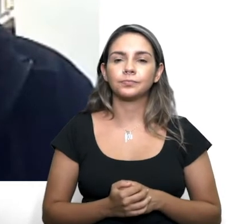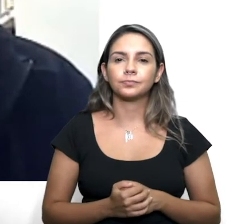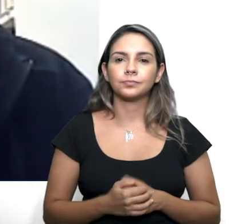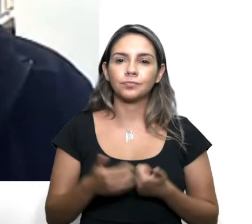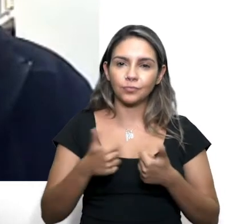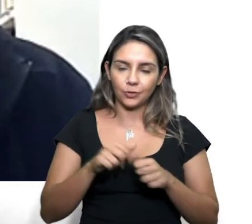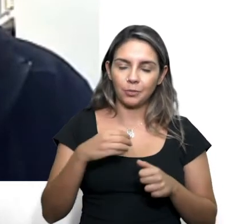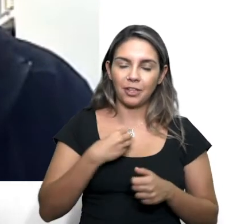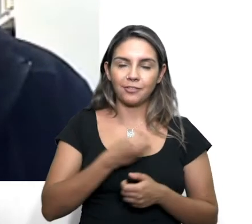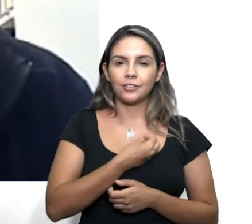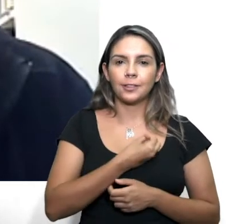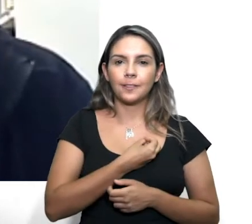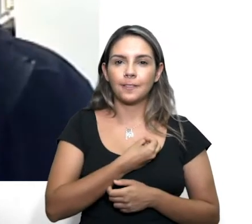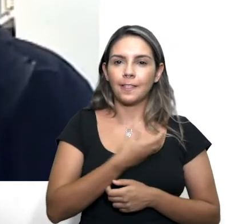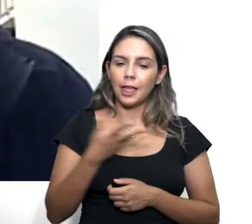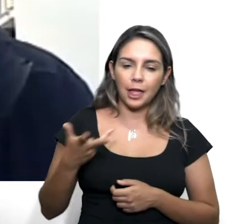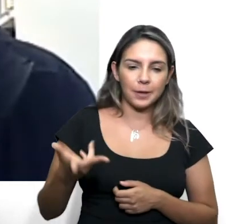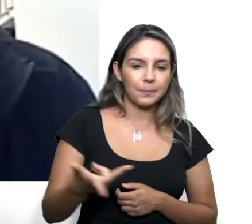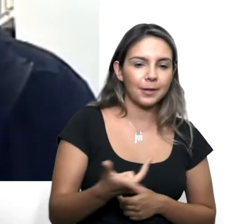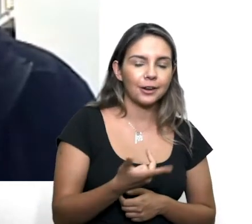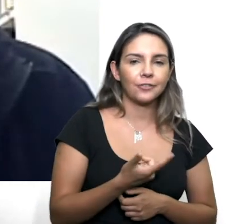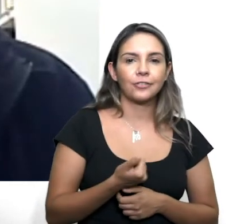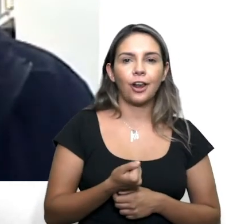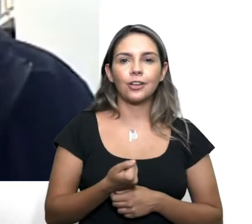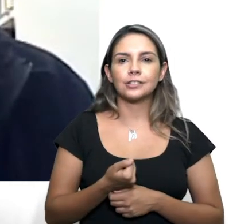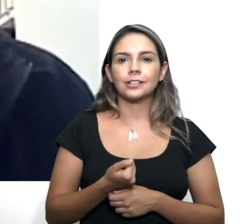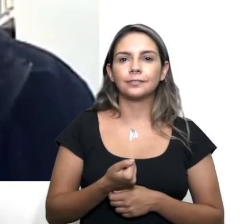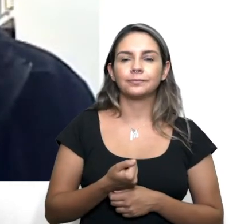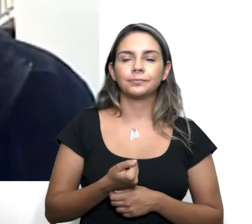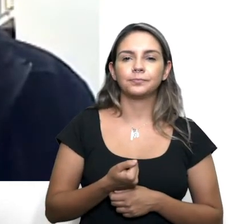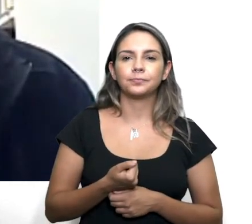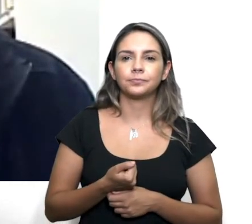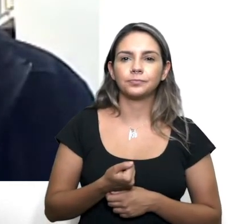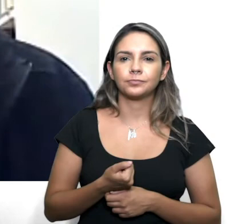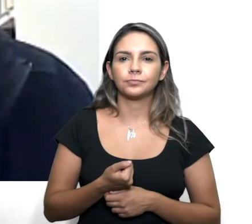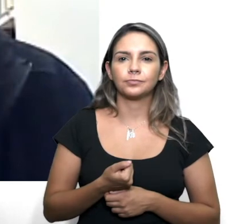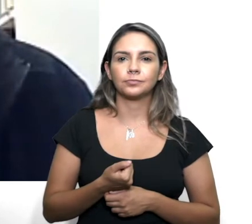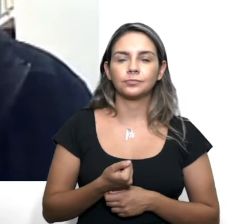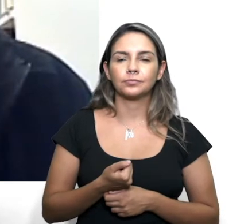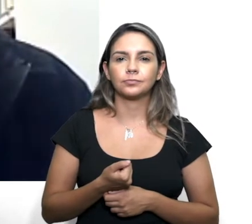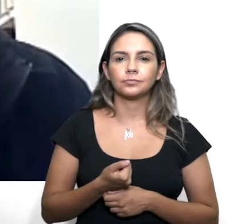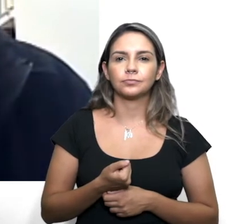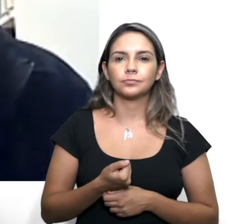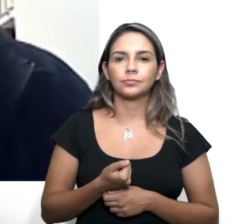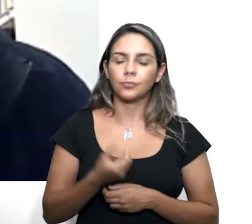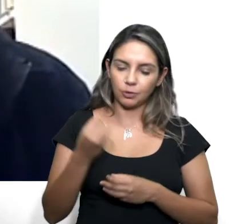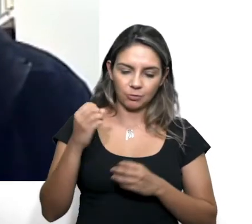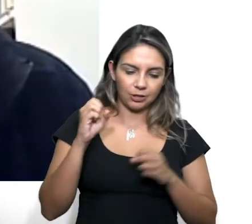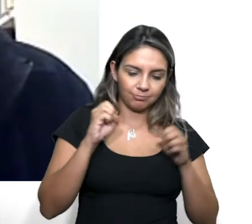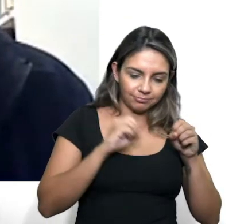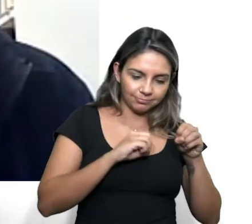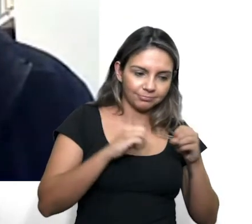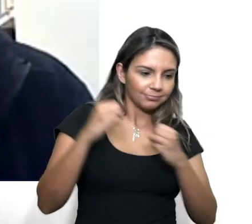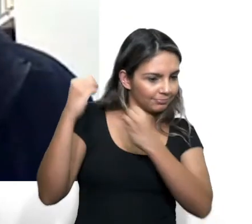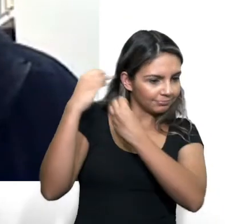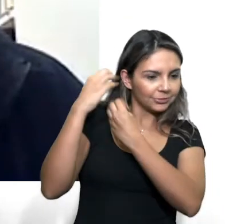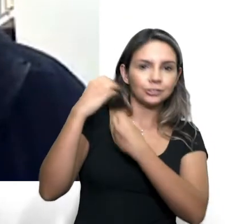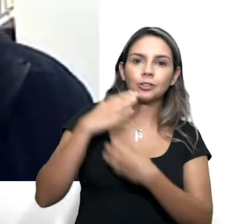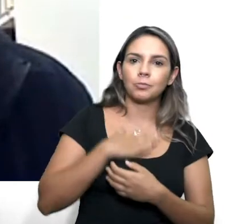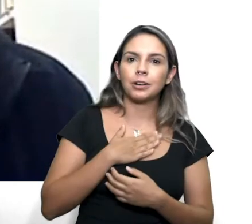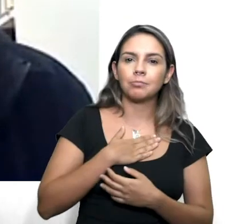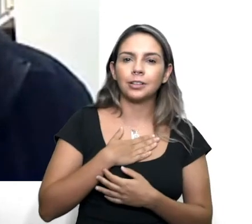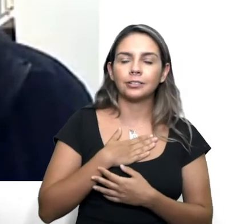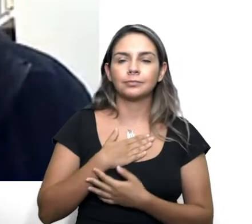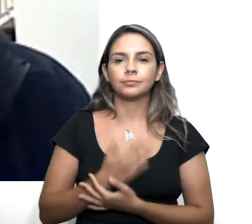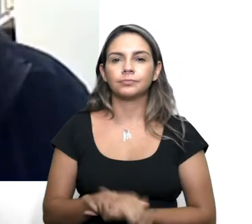E a minha vida é fabulosa. E isso, por exemplo, foi para mim foi um ensinamento. De repente, a única pessoa que classificava